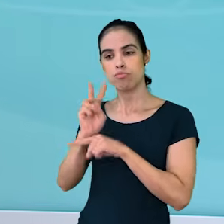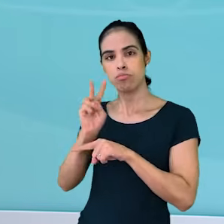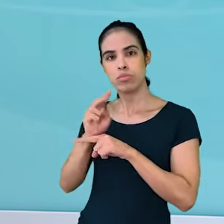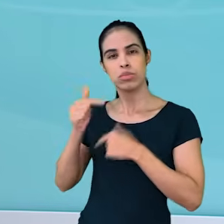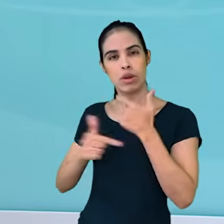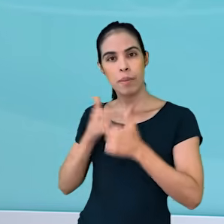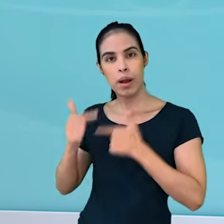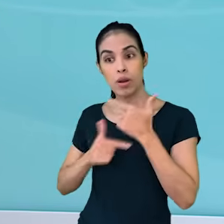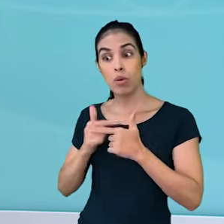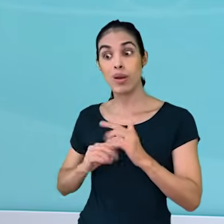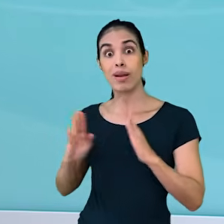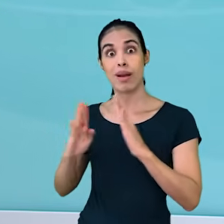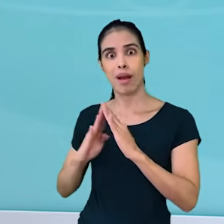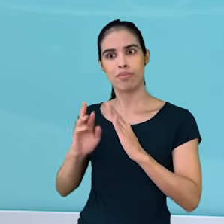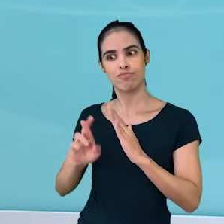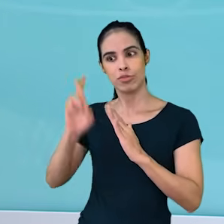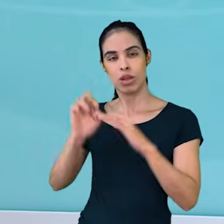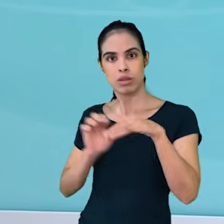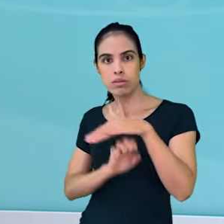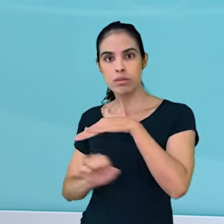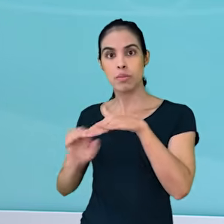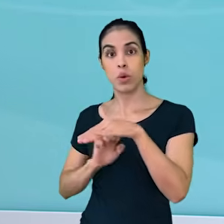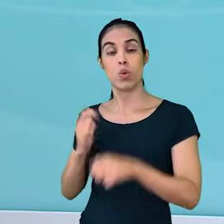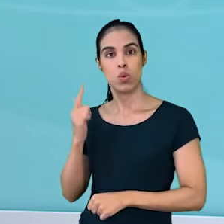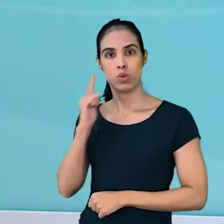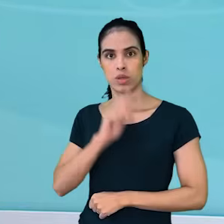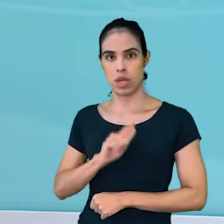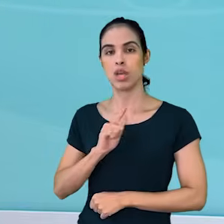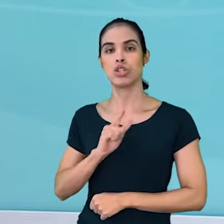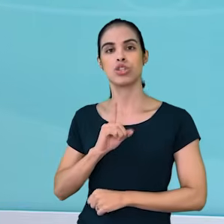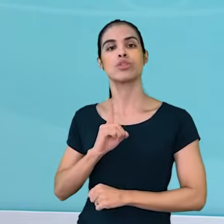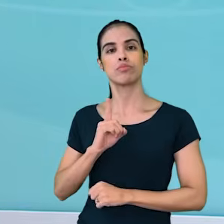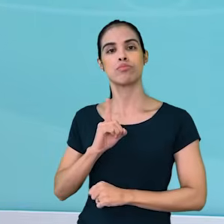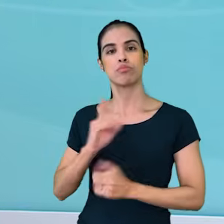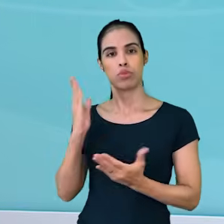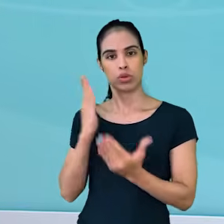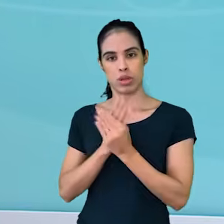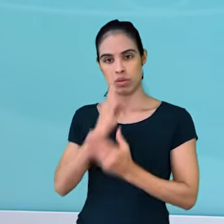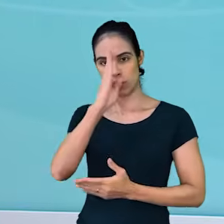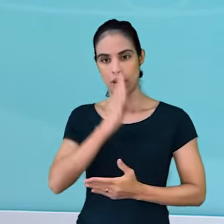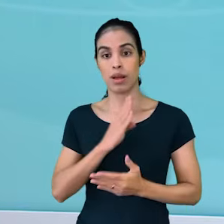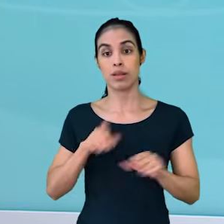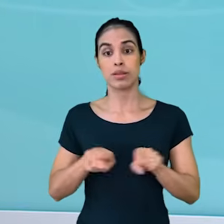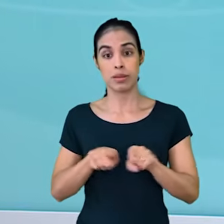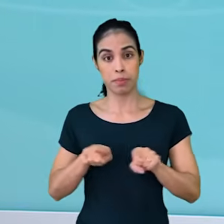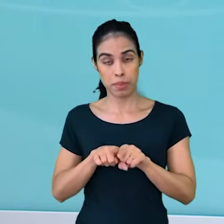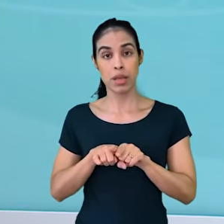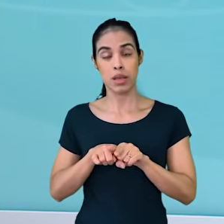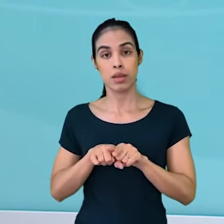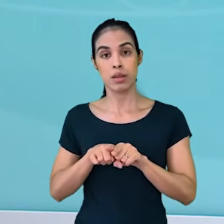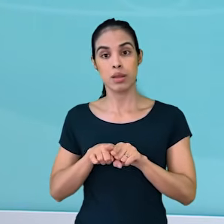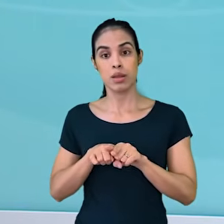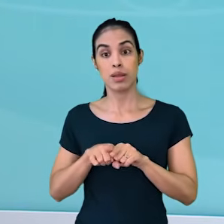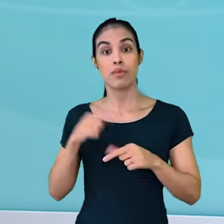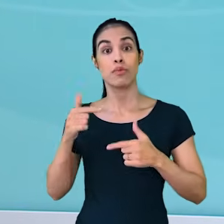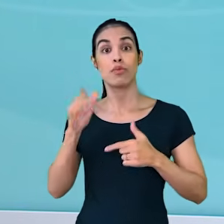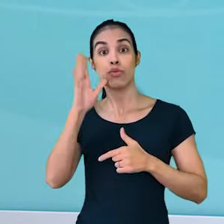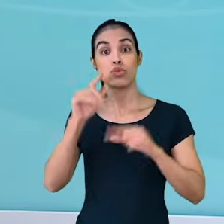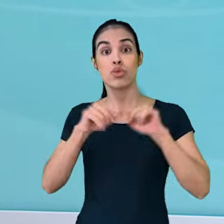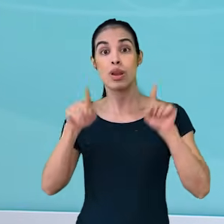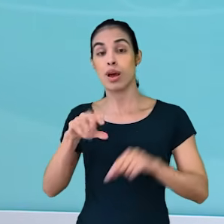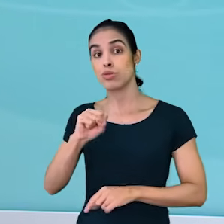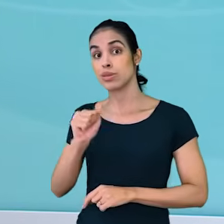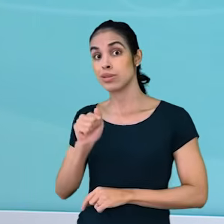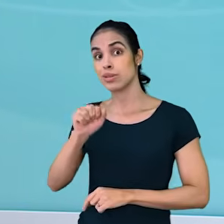trabalhou por 5 anos na casa de empresário obtém direito à gratuidade de justiça. Socorrista do SAMU deve receber adicional